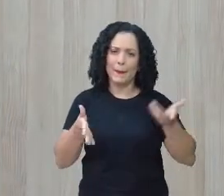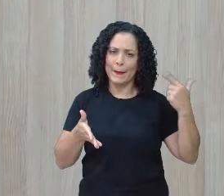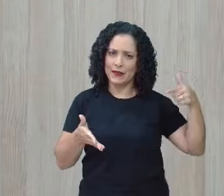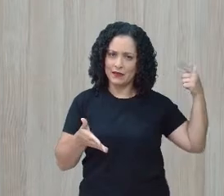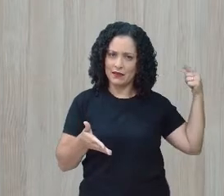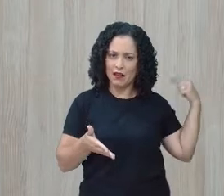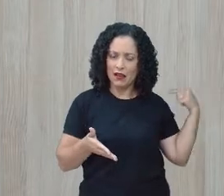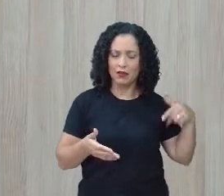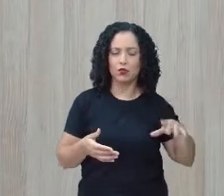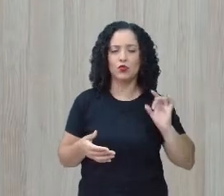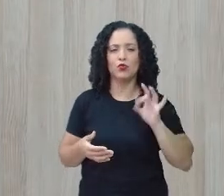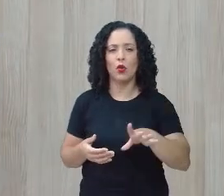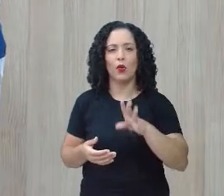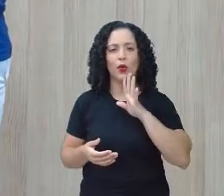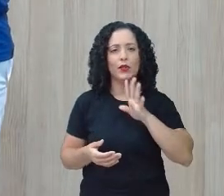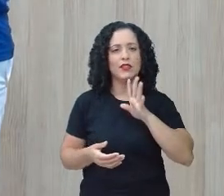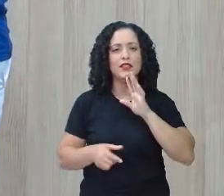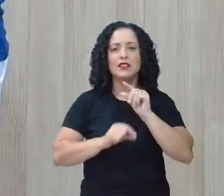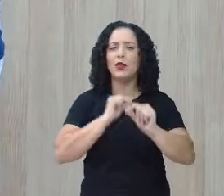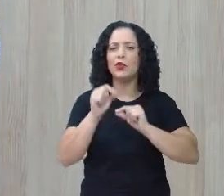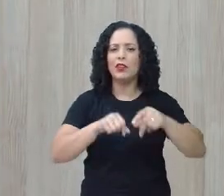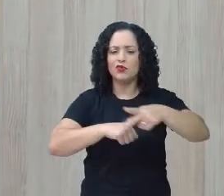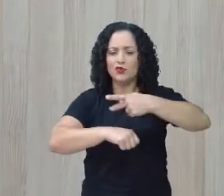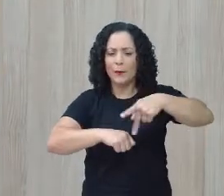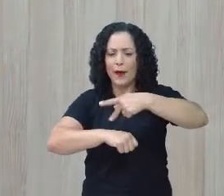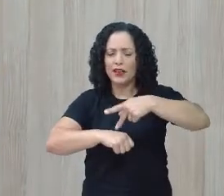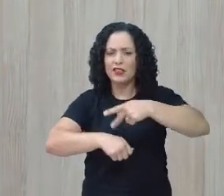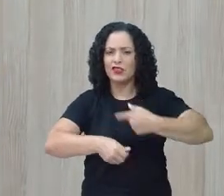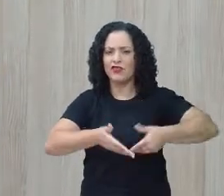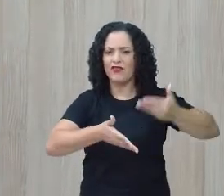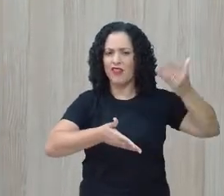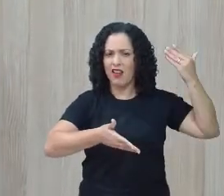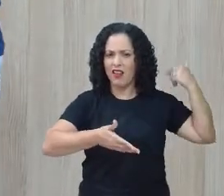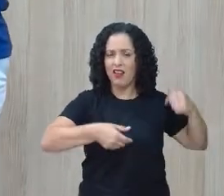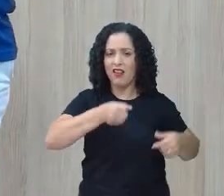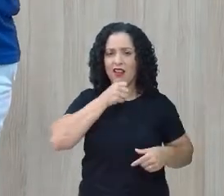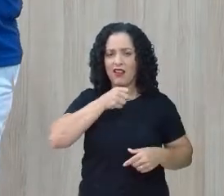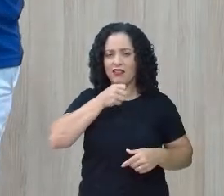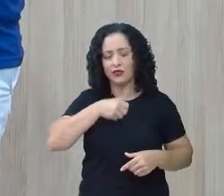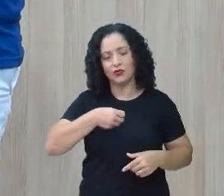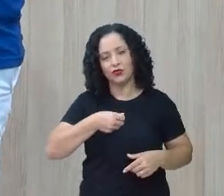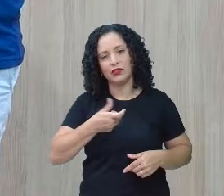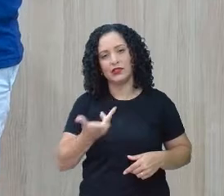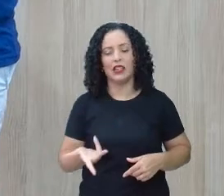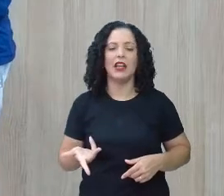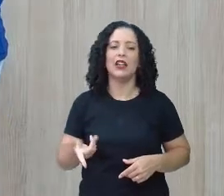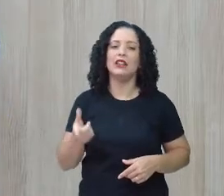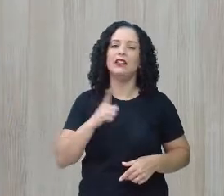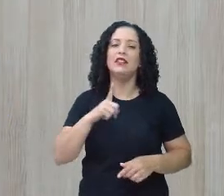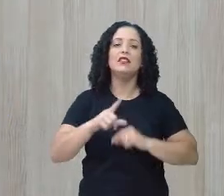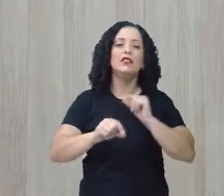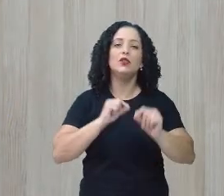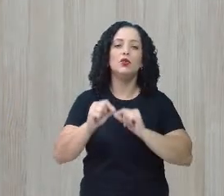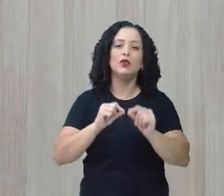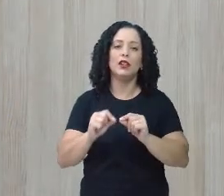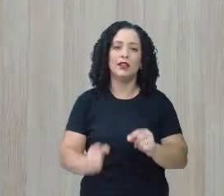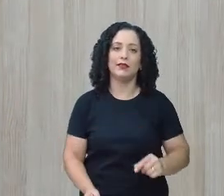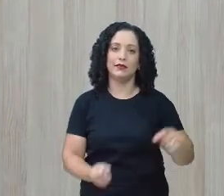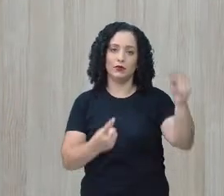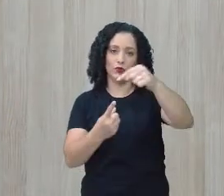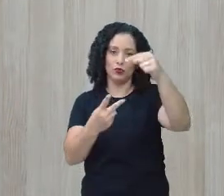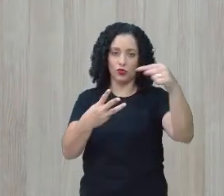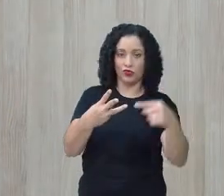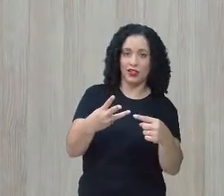chamava, né, de Velho Mundo. E dentro dessa perspectiva, o Velho Mundo ele abarcava ali 3